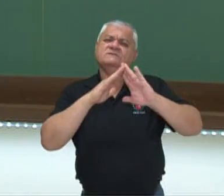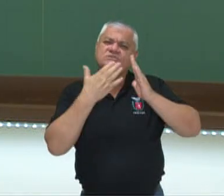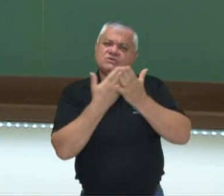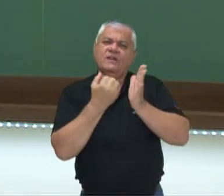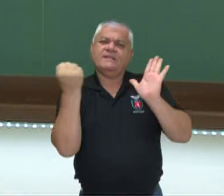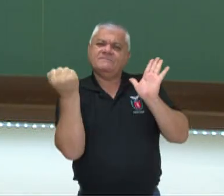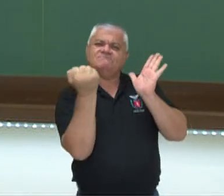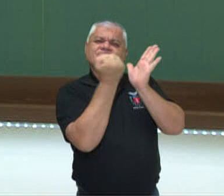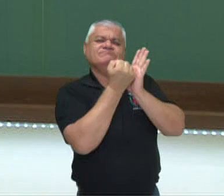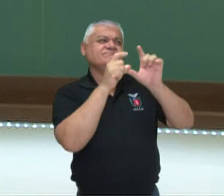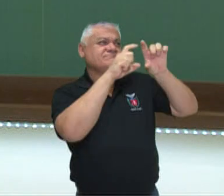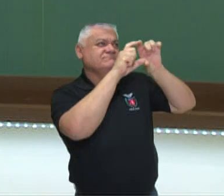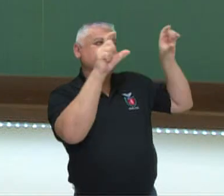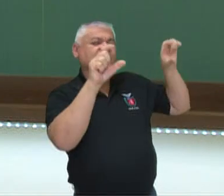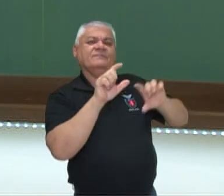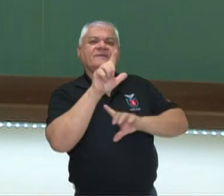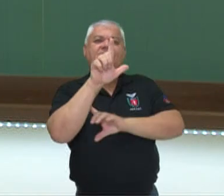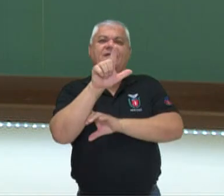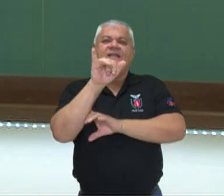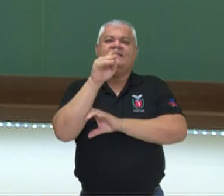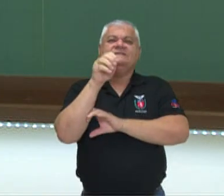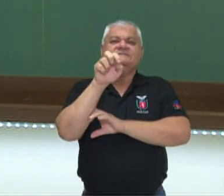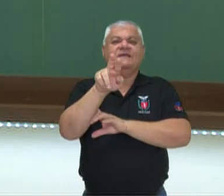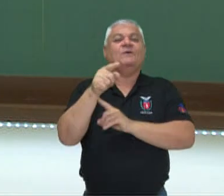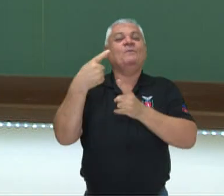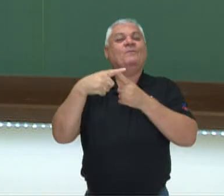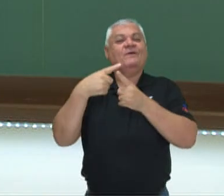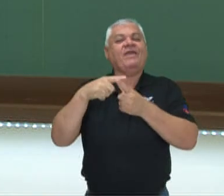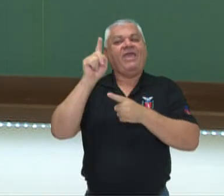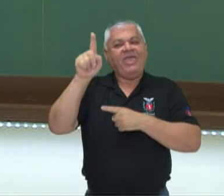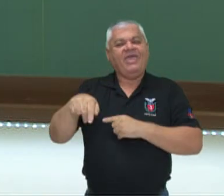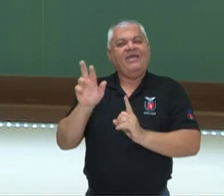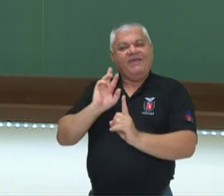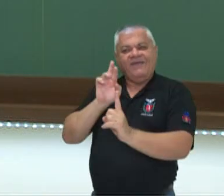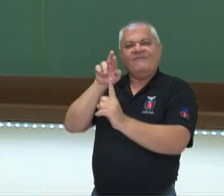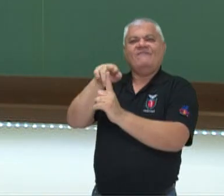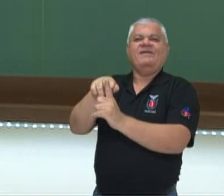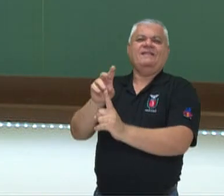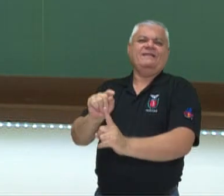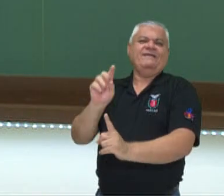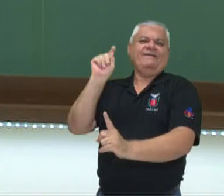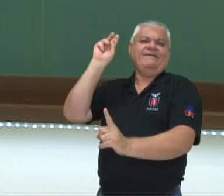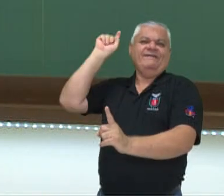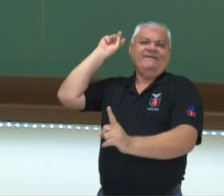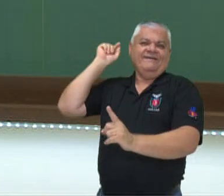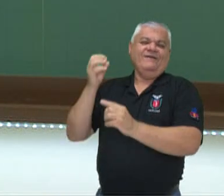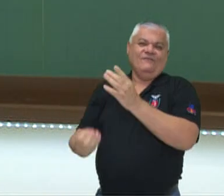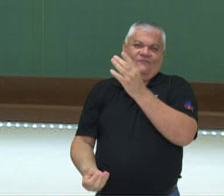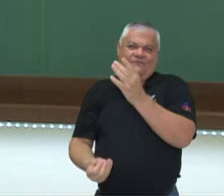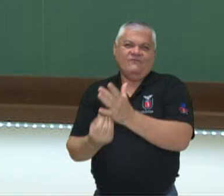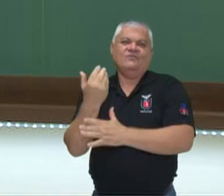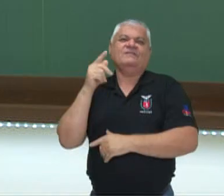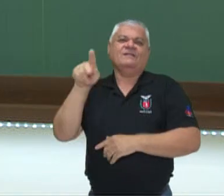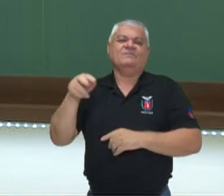de liceu justamente em referência a essa escola tão antiga aqui, fundada pelo